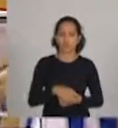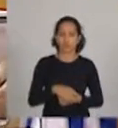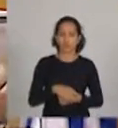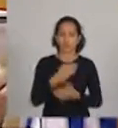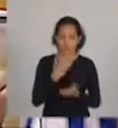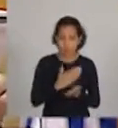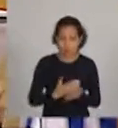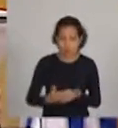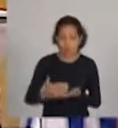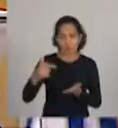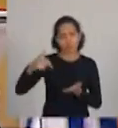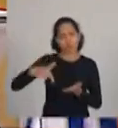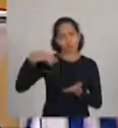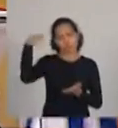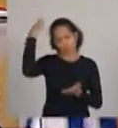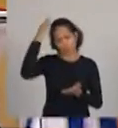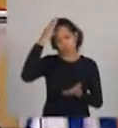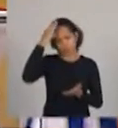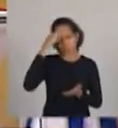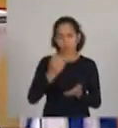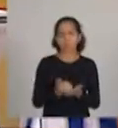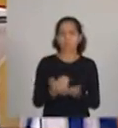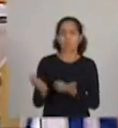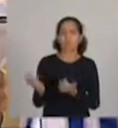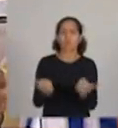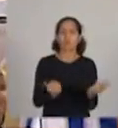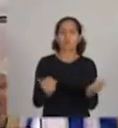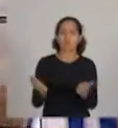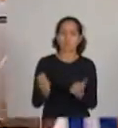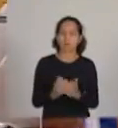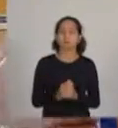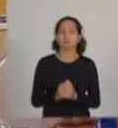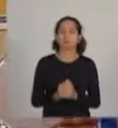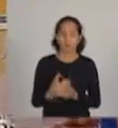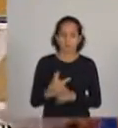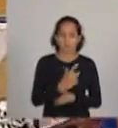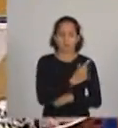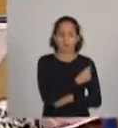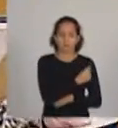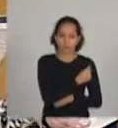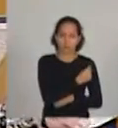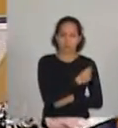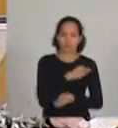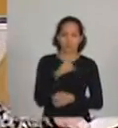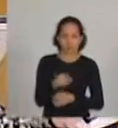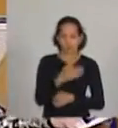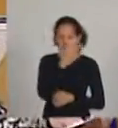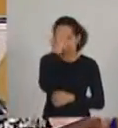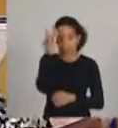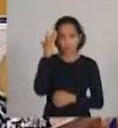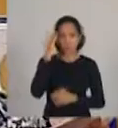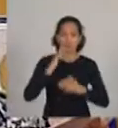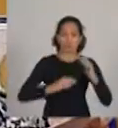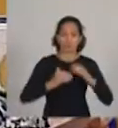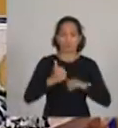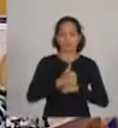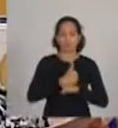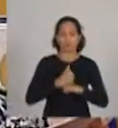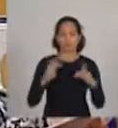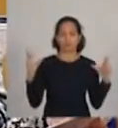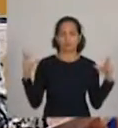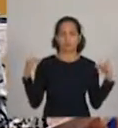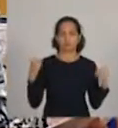à distribuição das vacinas para atender os profissionais de transporte, conforme